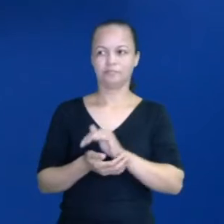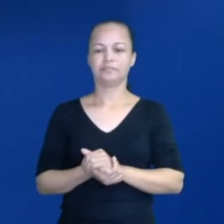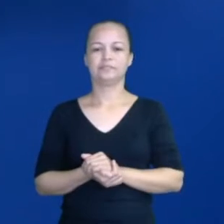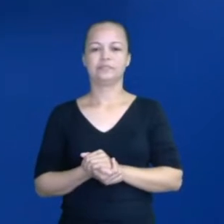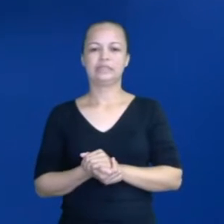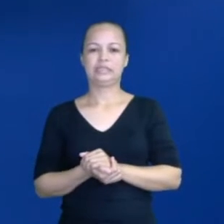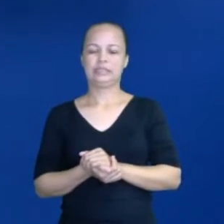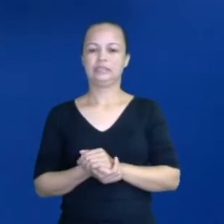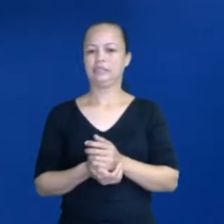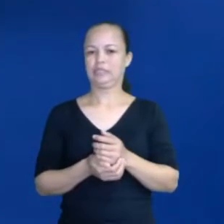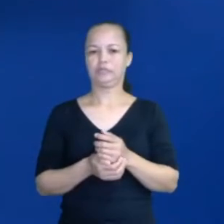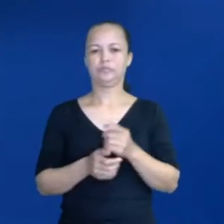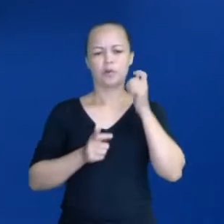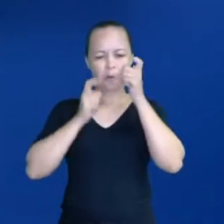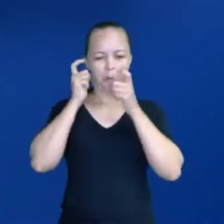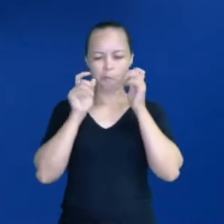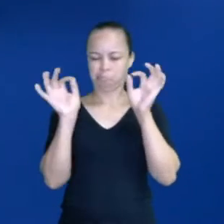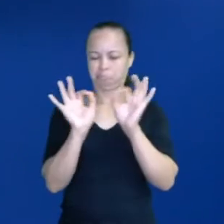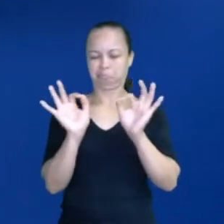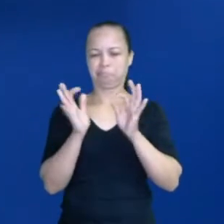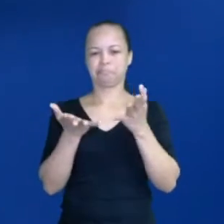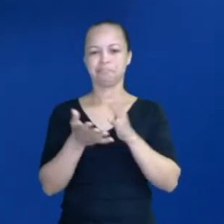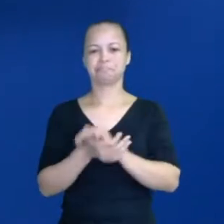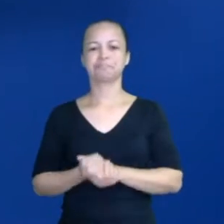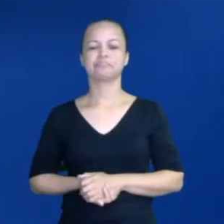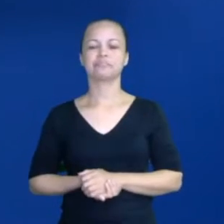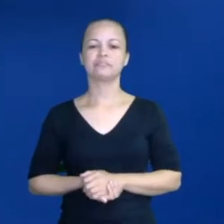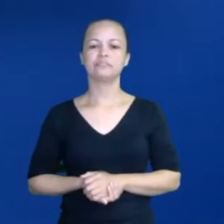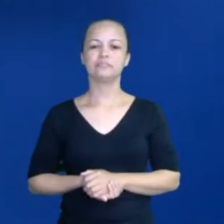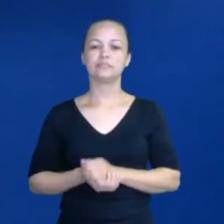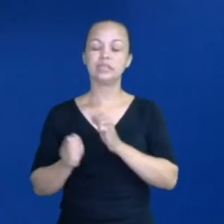Sem estresse, sem estresse. Então, vamos lá.